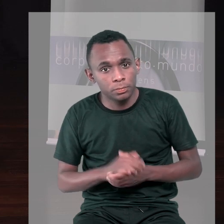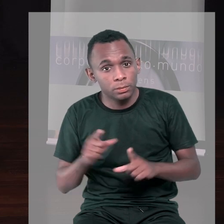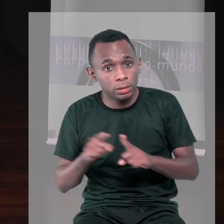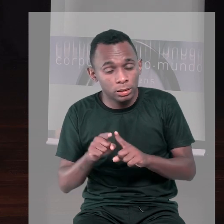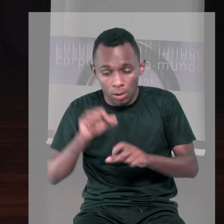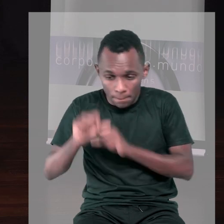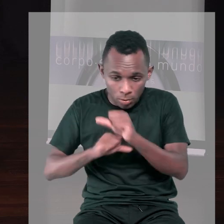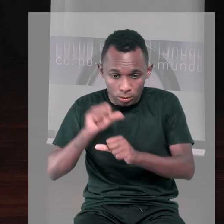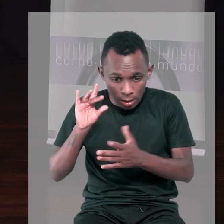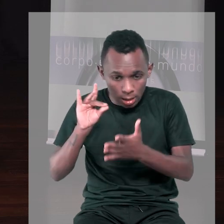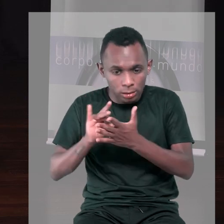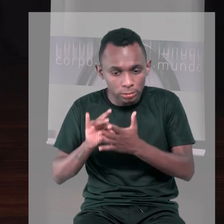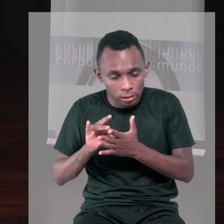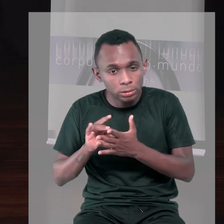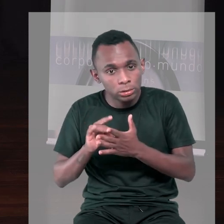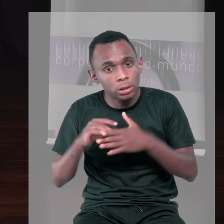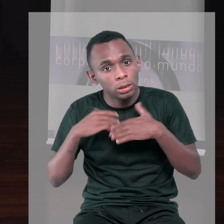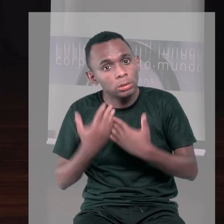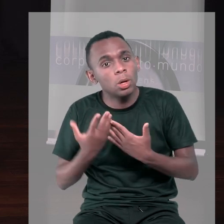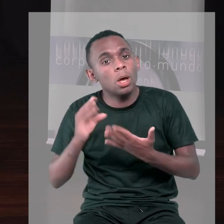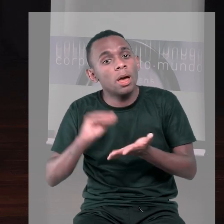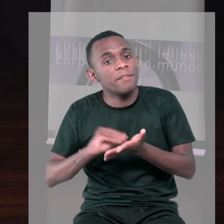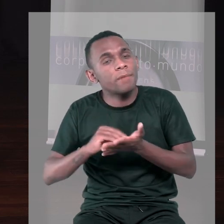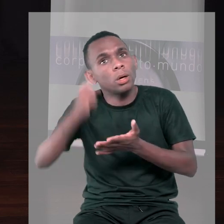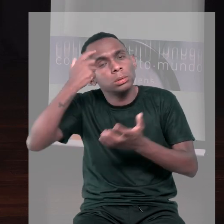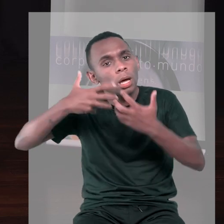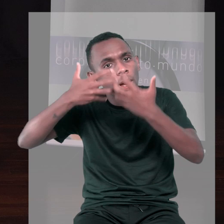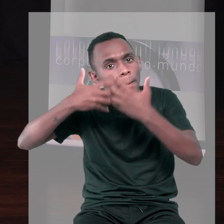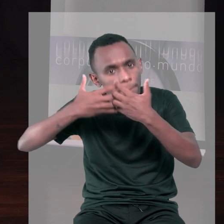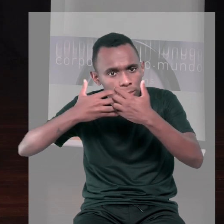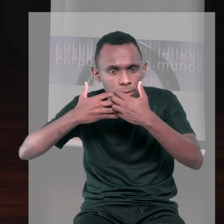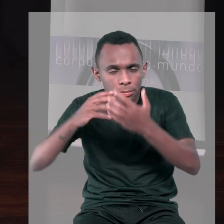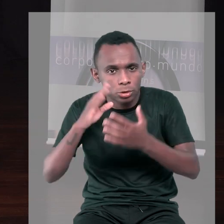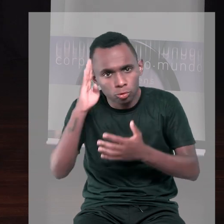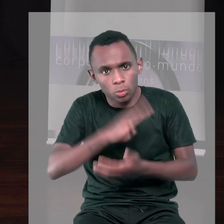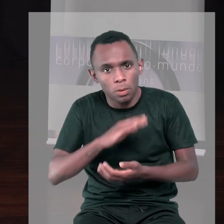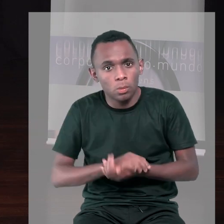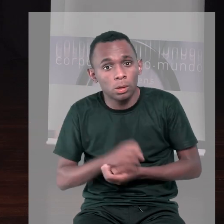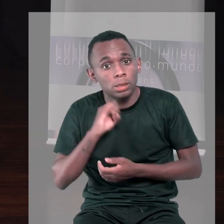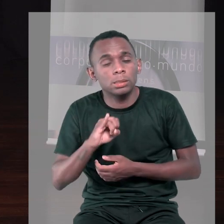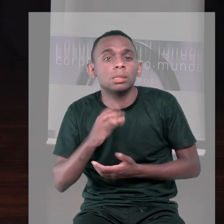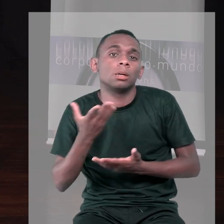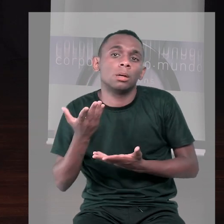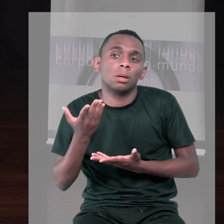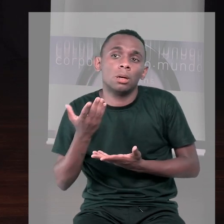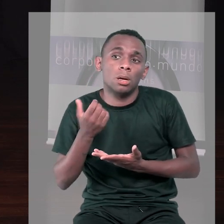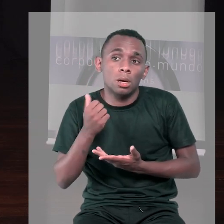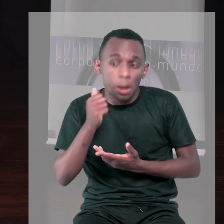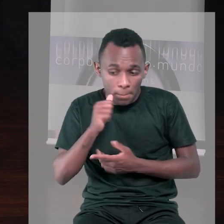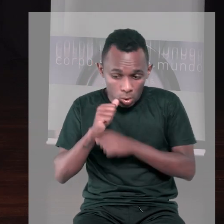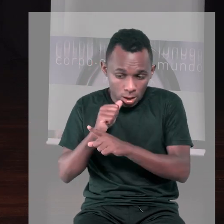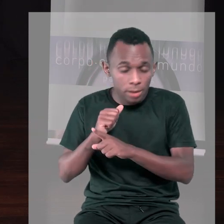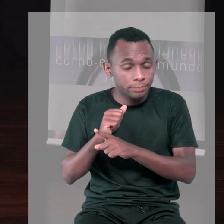essa ausência de pensamento e banalidade do mal. Não é? Se Eichmann era exatamente assim, não